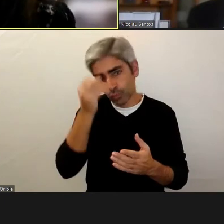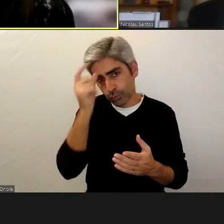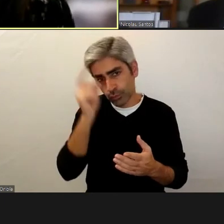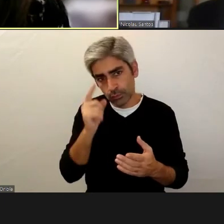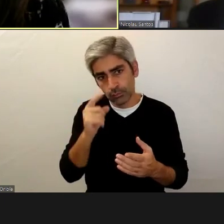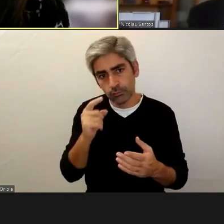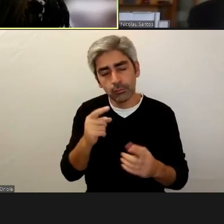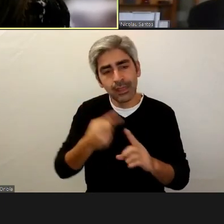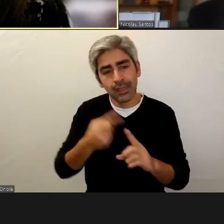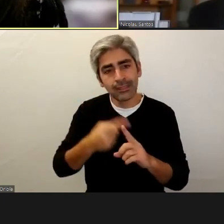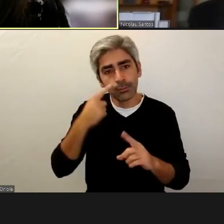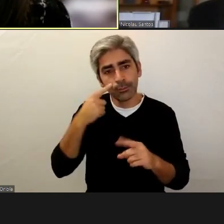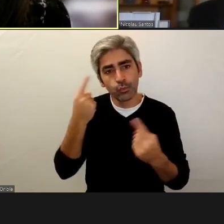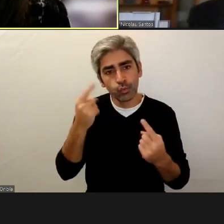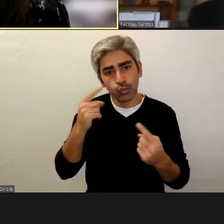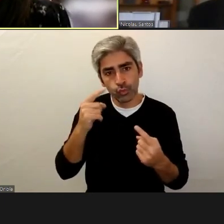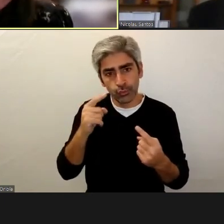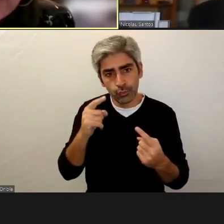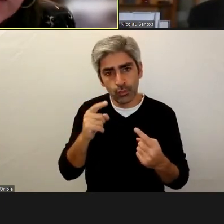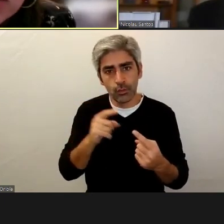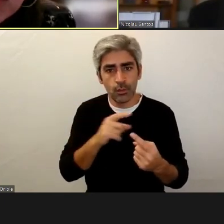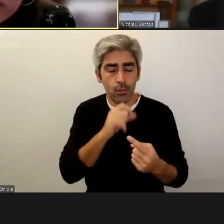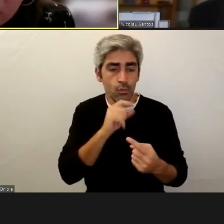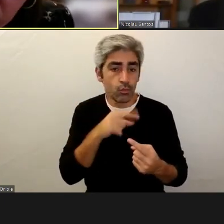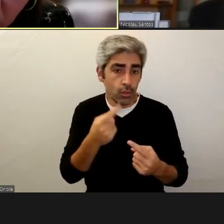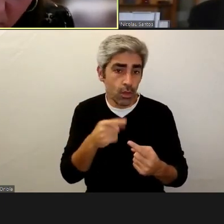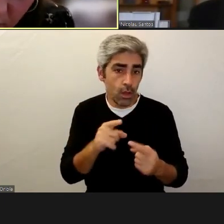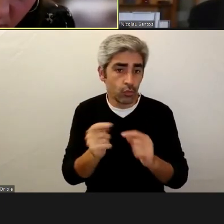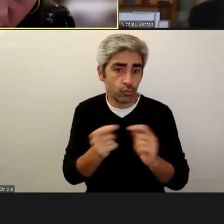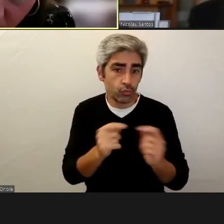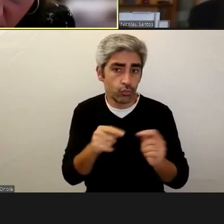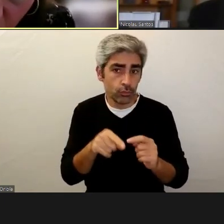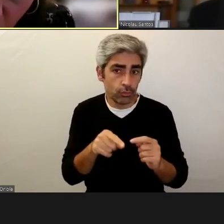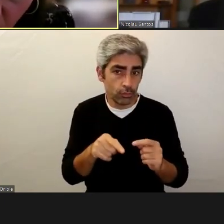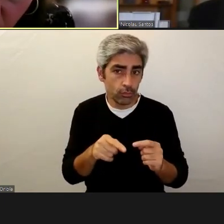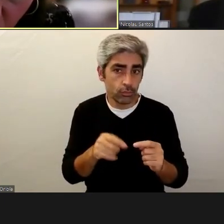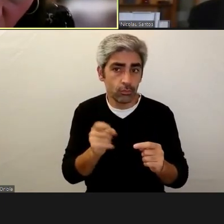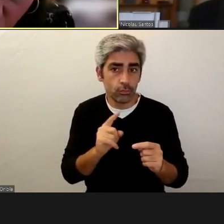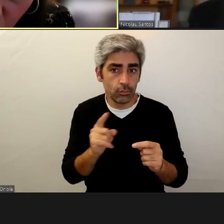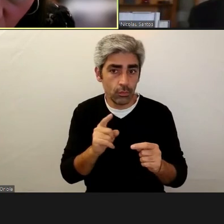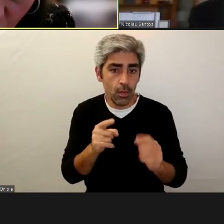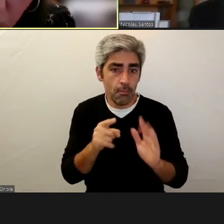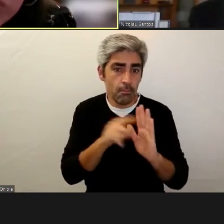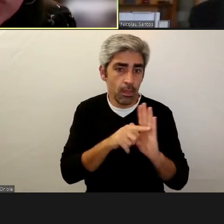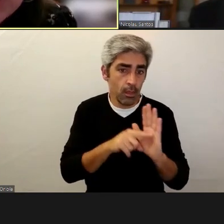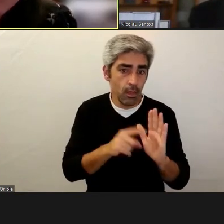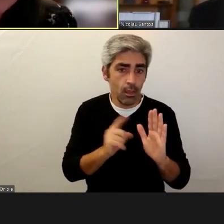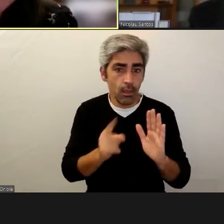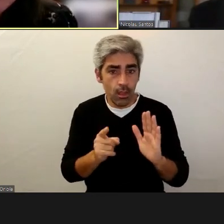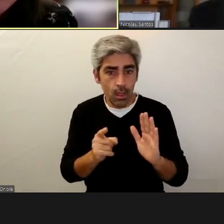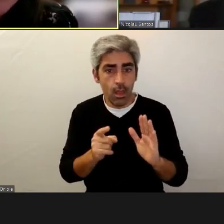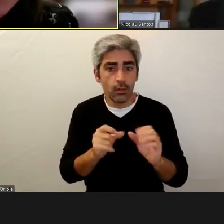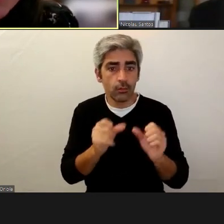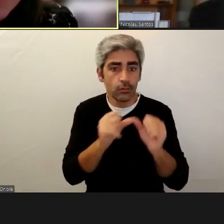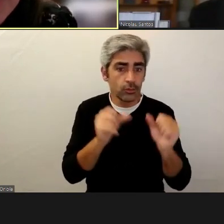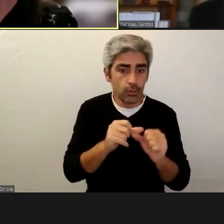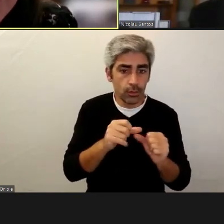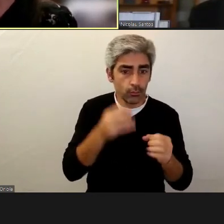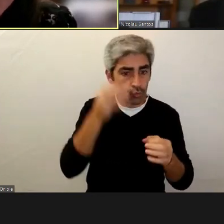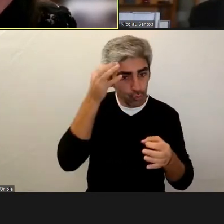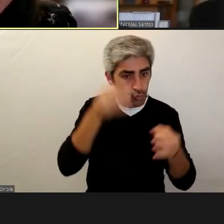prossecução do interesse público, mas poderá discutir-se aí se as medidas ou se os regimes jurídicos, no